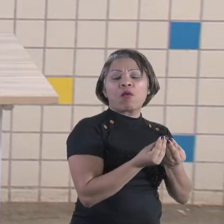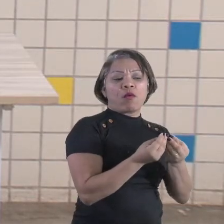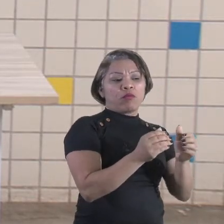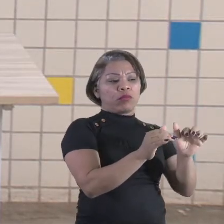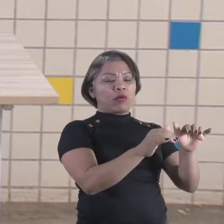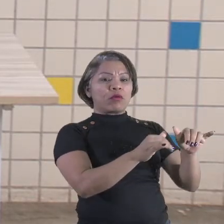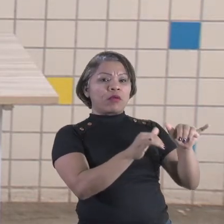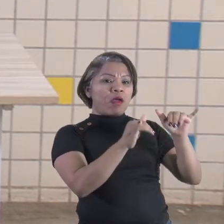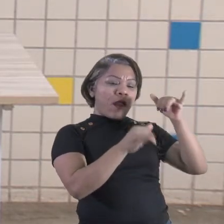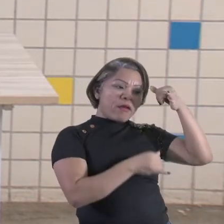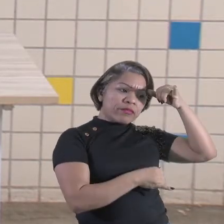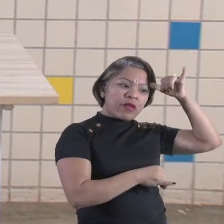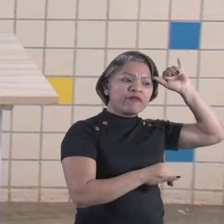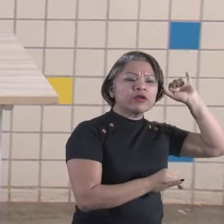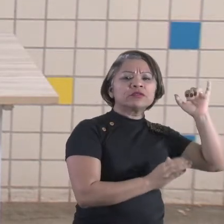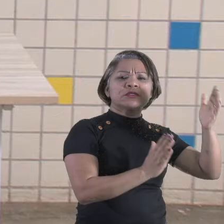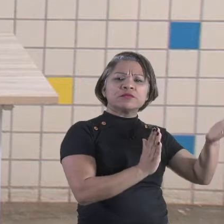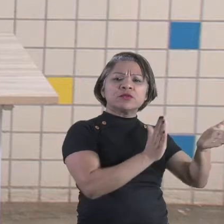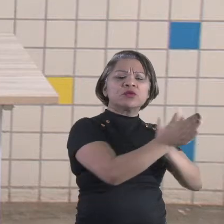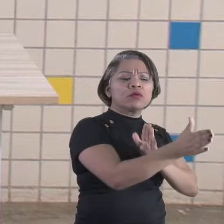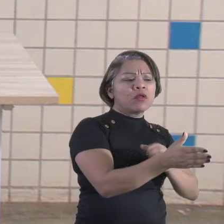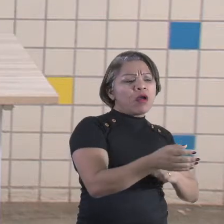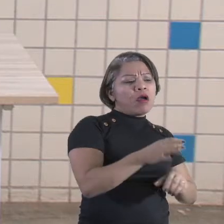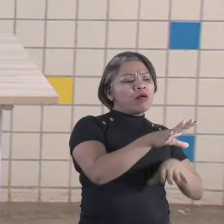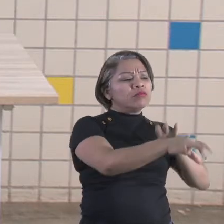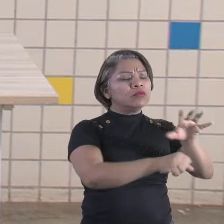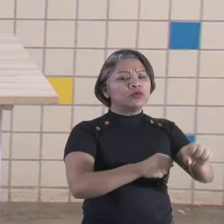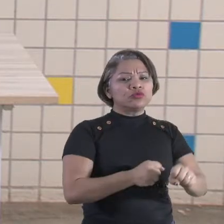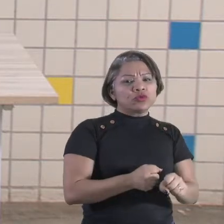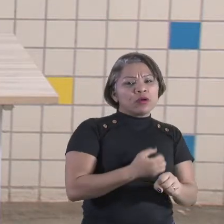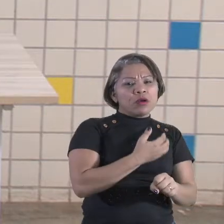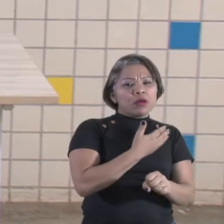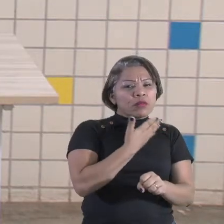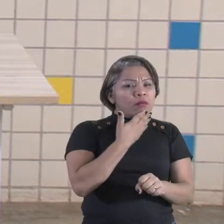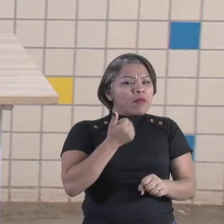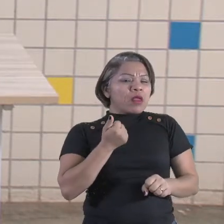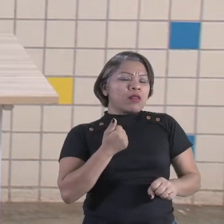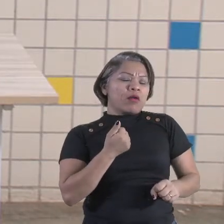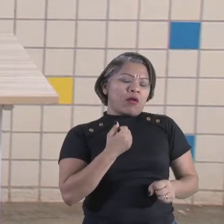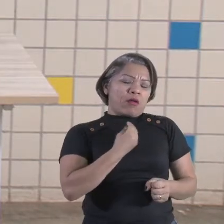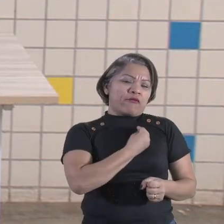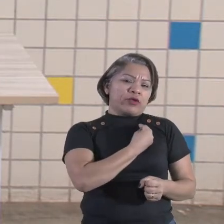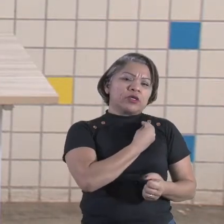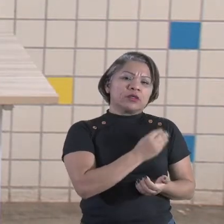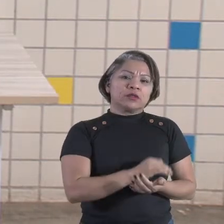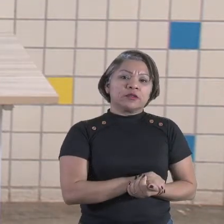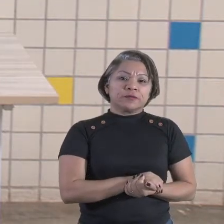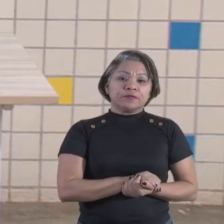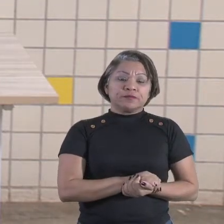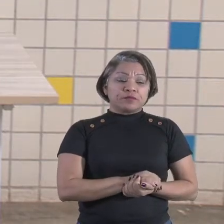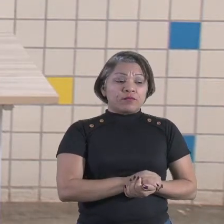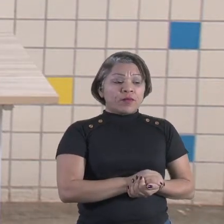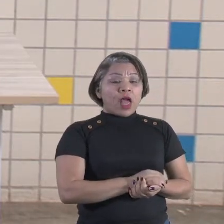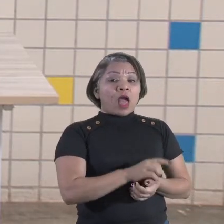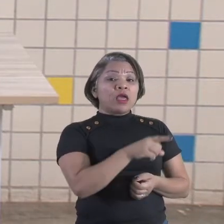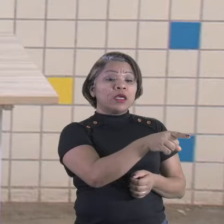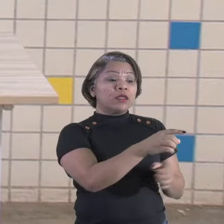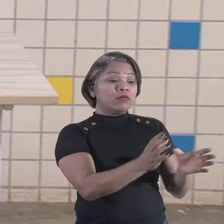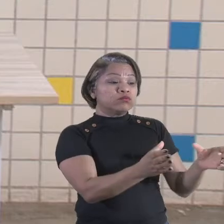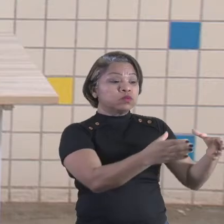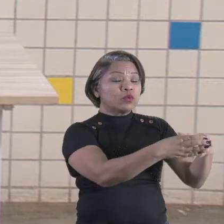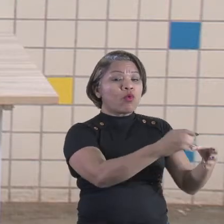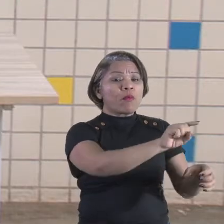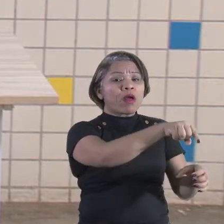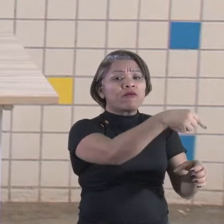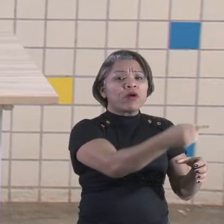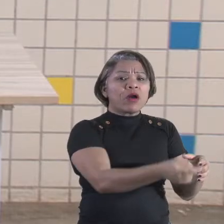escravo, procurando melhores condições. E nessas fugas, eles iam para outras fazendas e, na maioria das